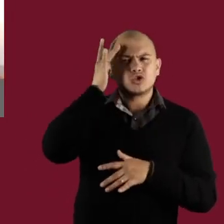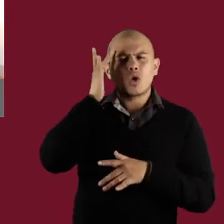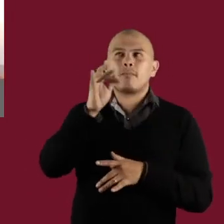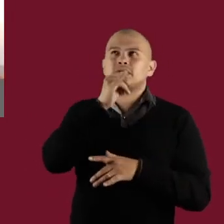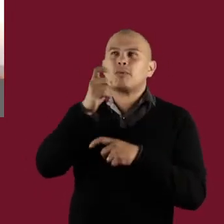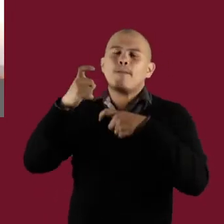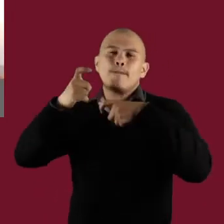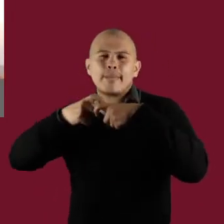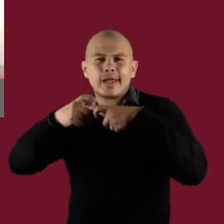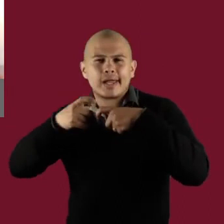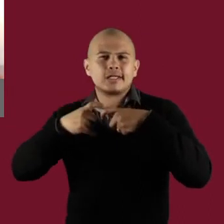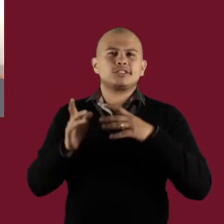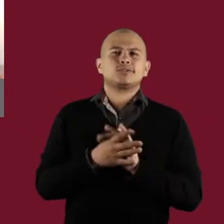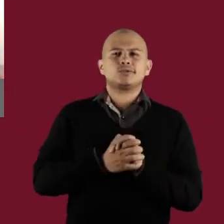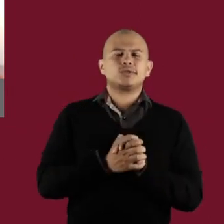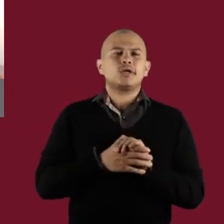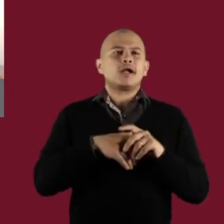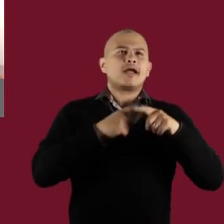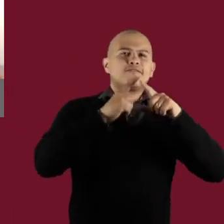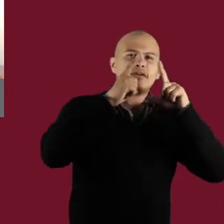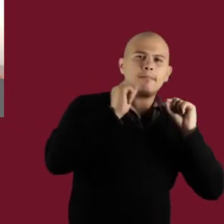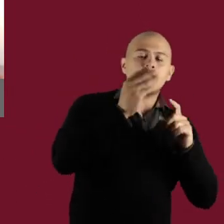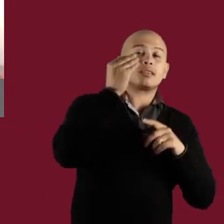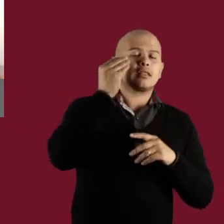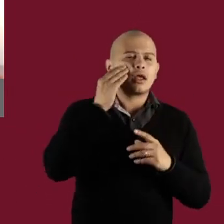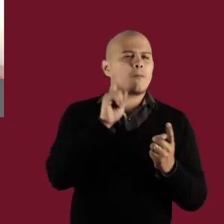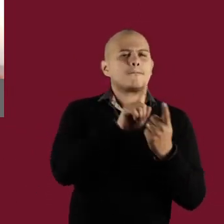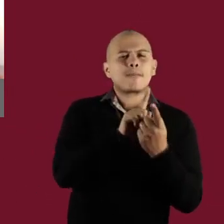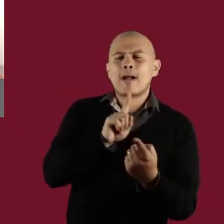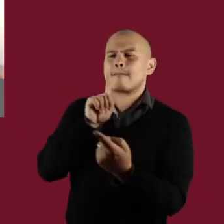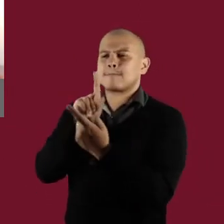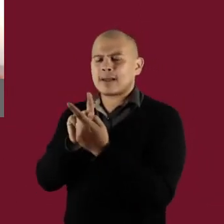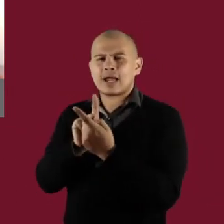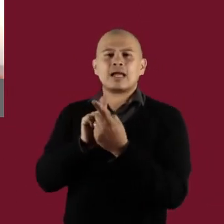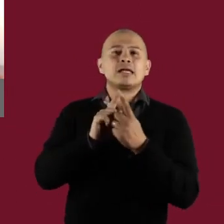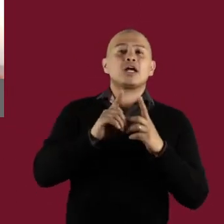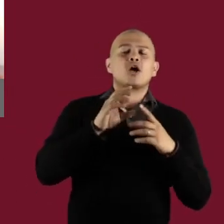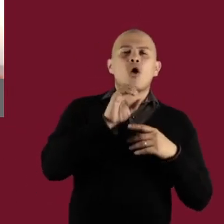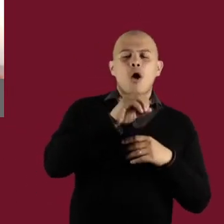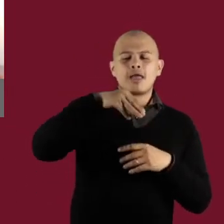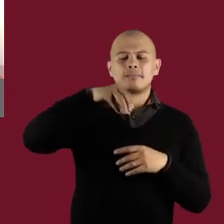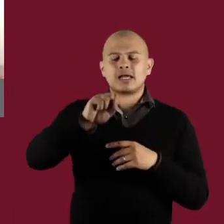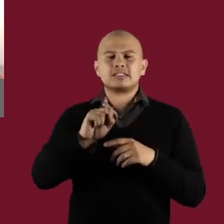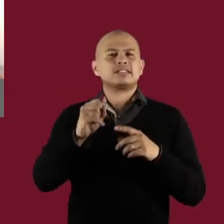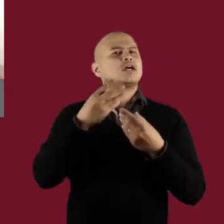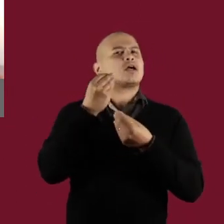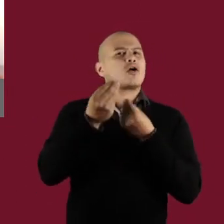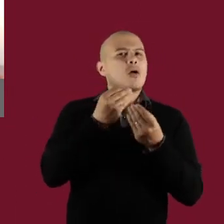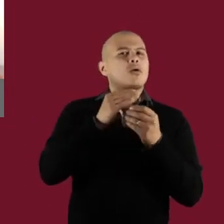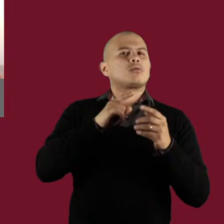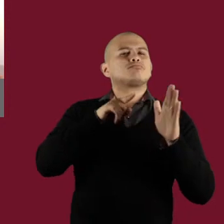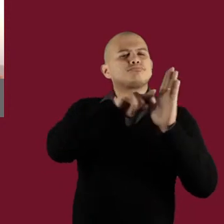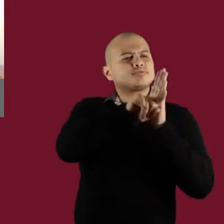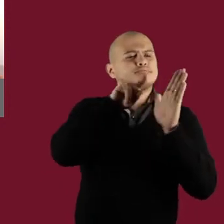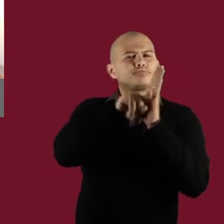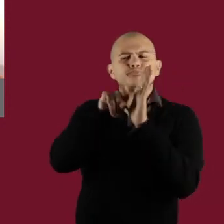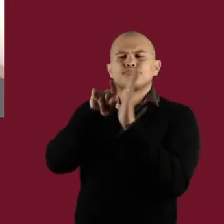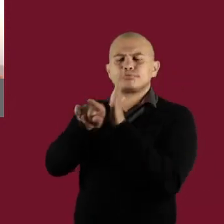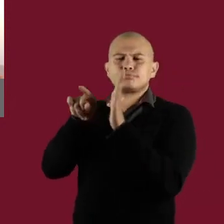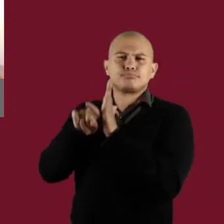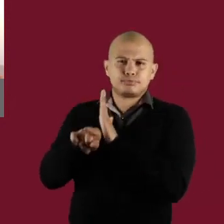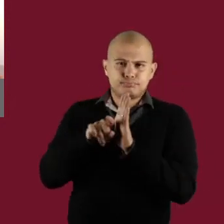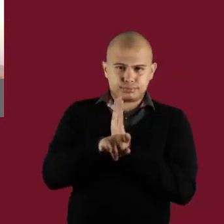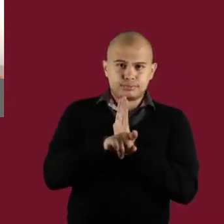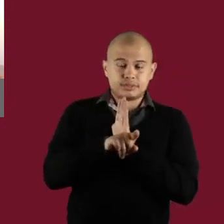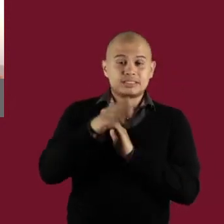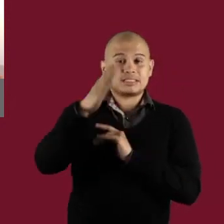Organização Pan-Americana da Saúde, também da Organização Mundial da Saúde, a doutora Maria Angela Simão, lá em Genebra. Enfim, a